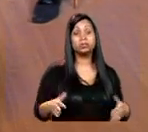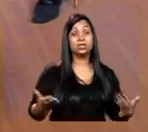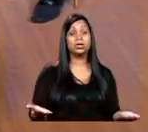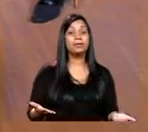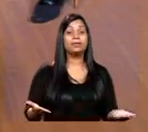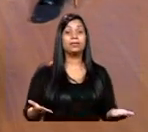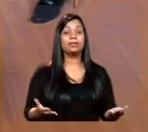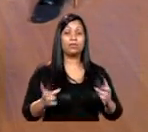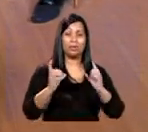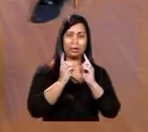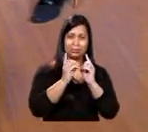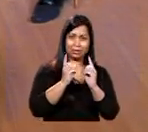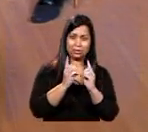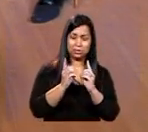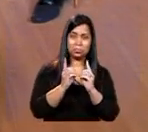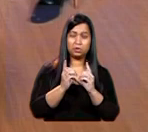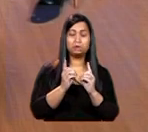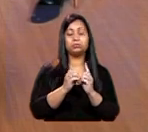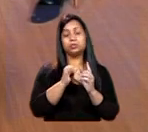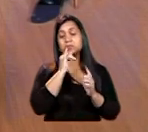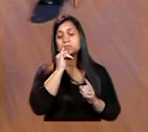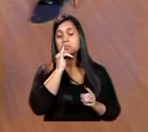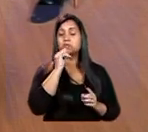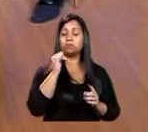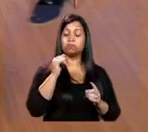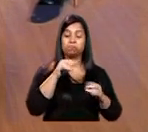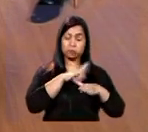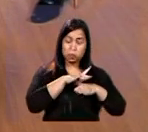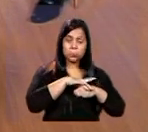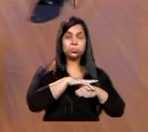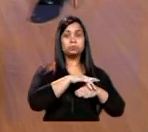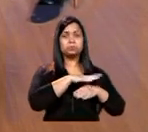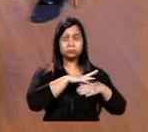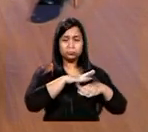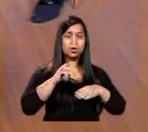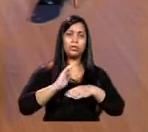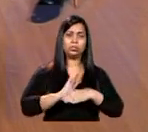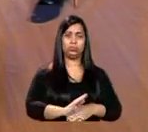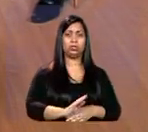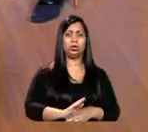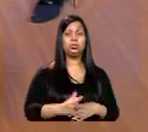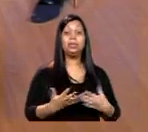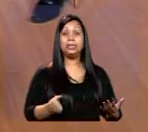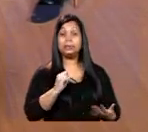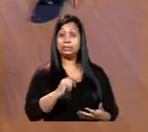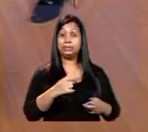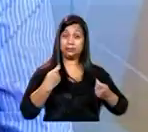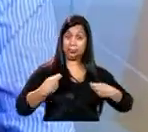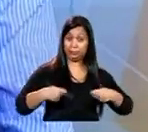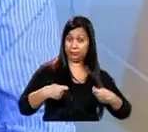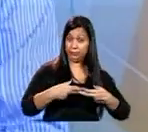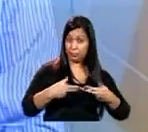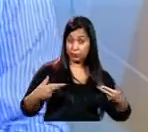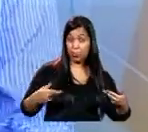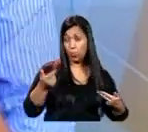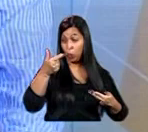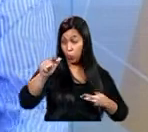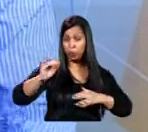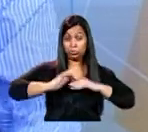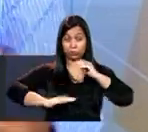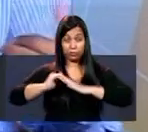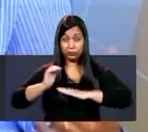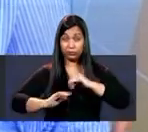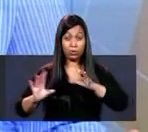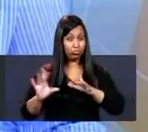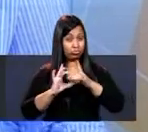mesmo durante o atendimento, o paciente foi admitido e já está sendo conduzido pela equipe. Se apresentar uma necessidade de indicar um outro